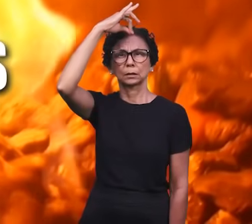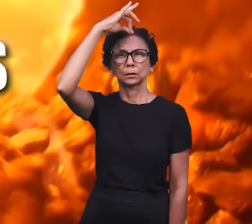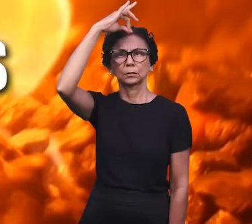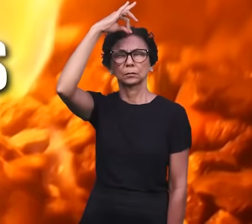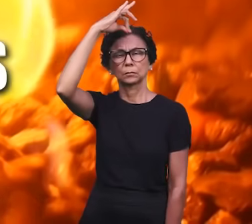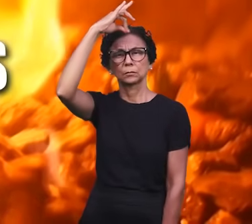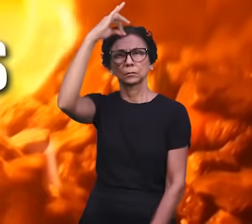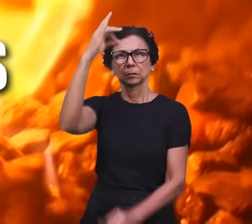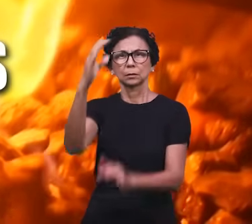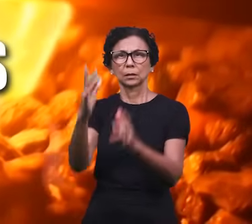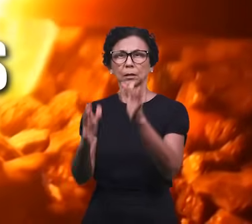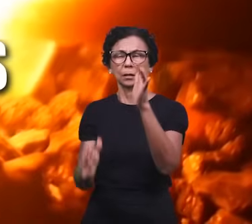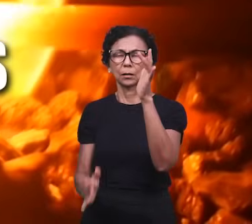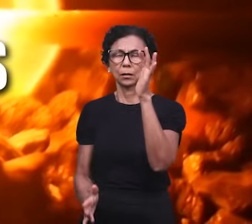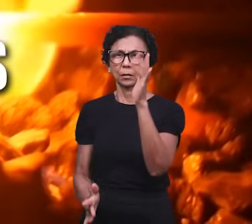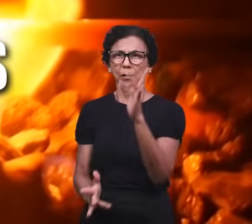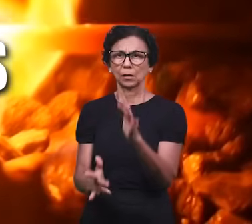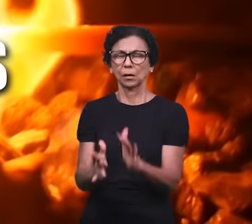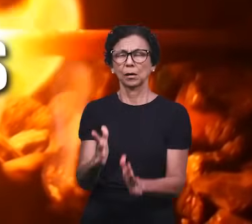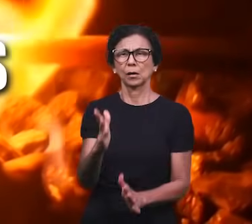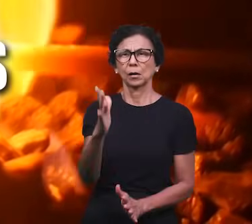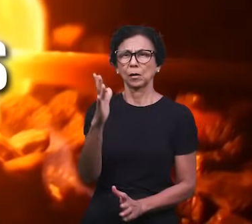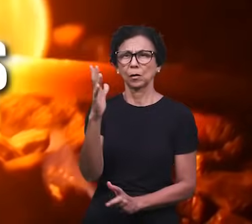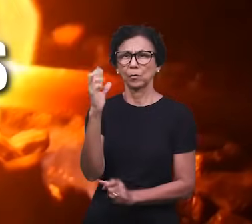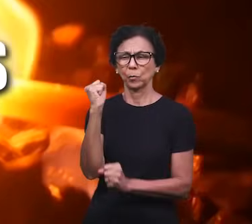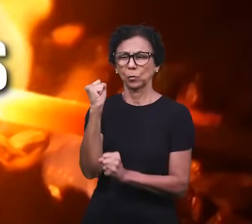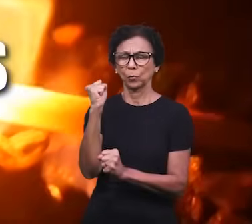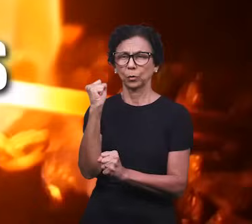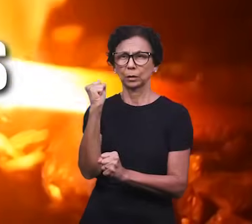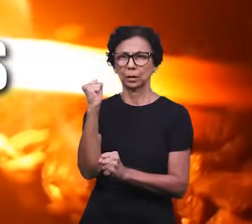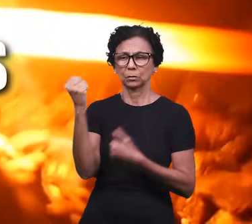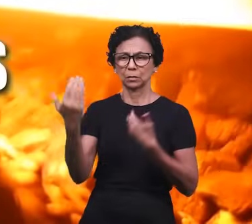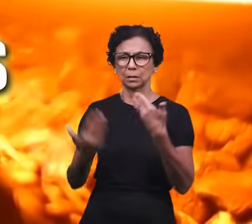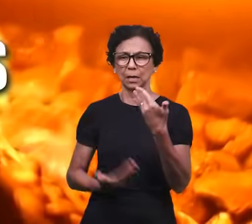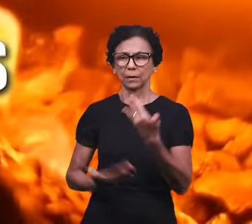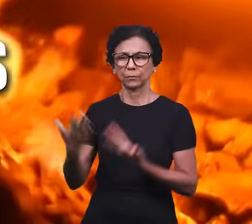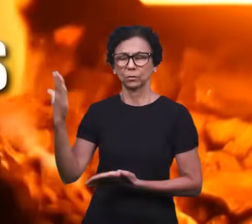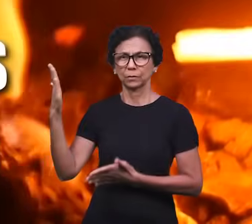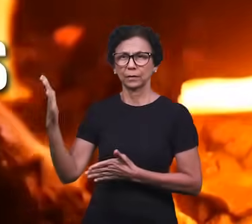Seus ministros e os torna capazes